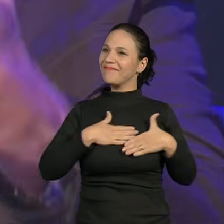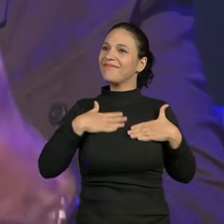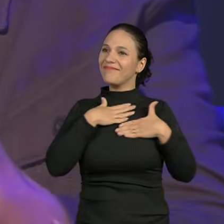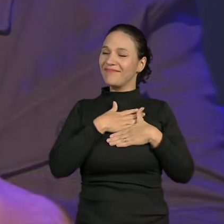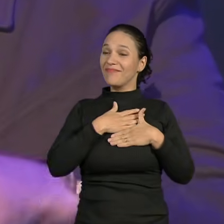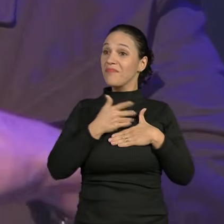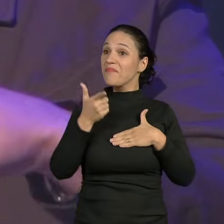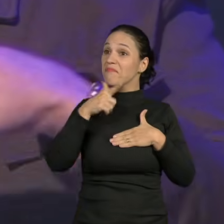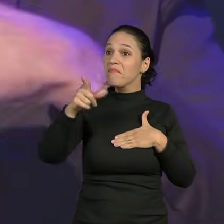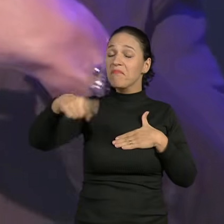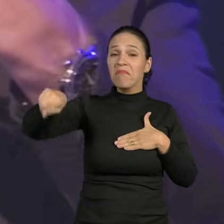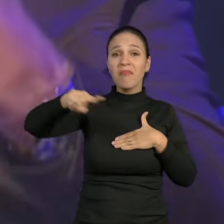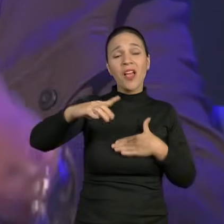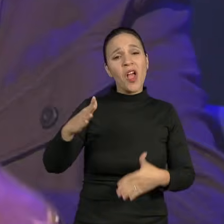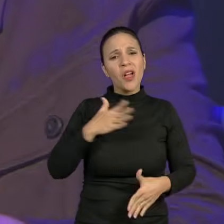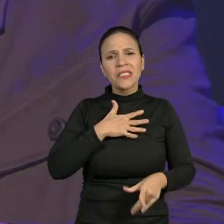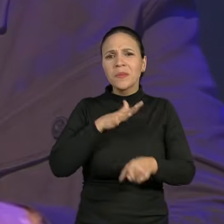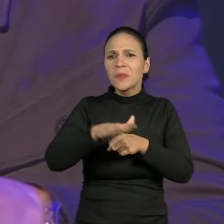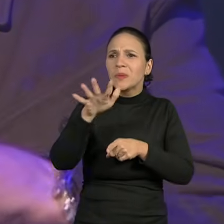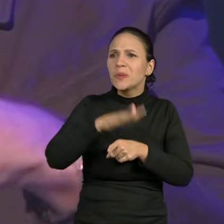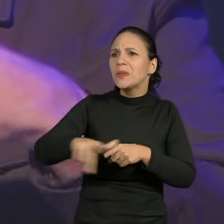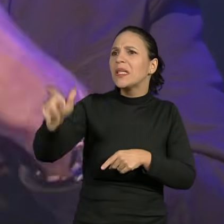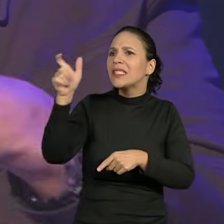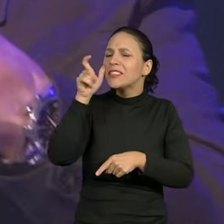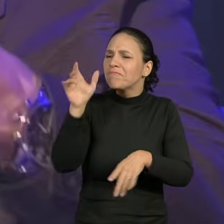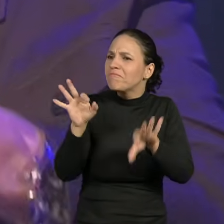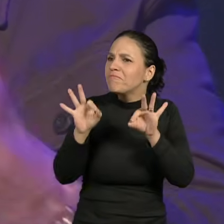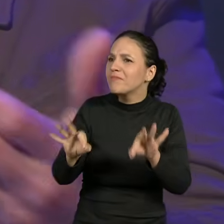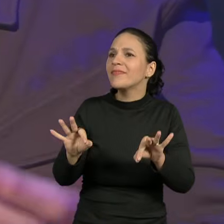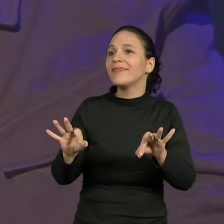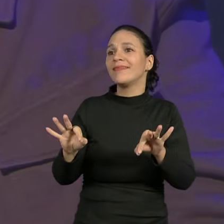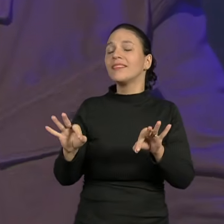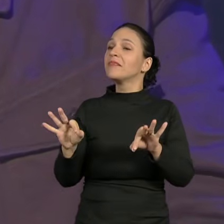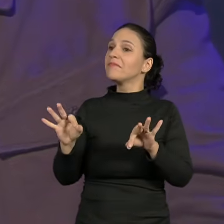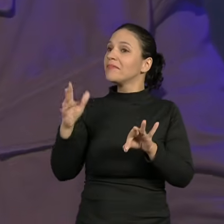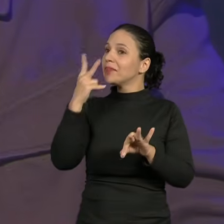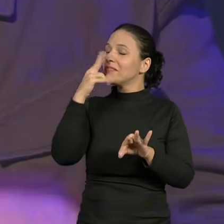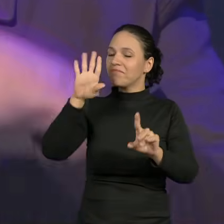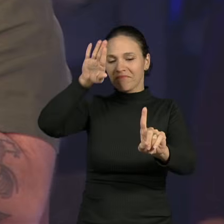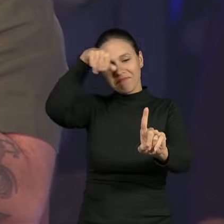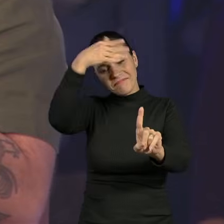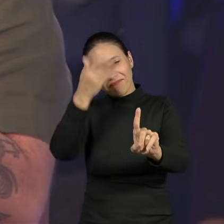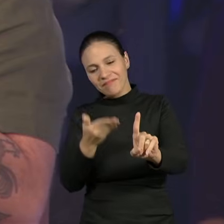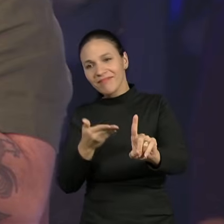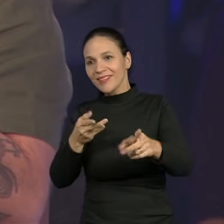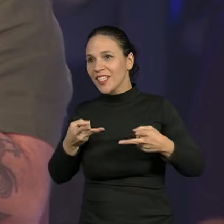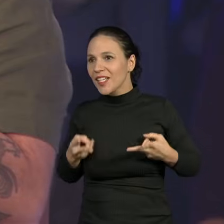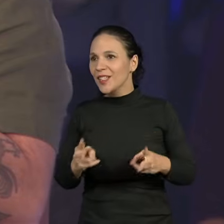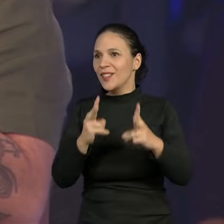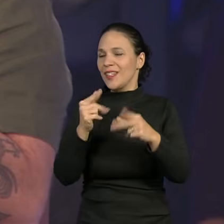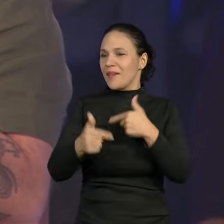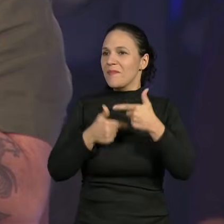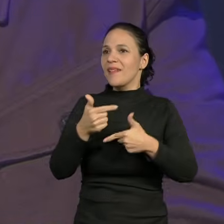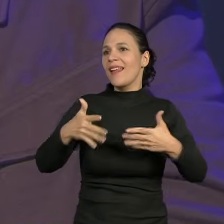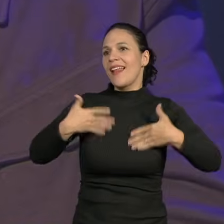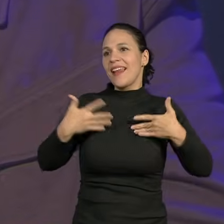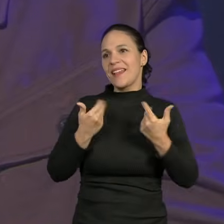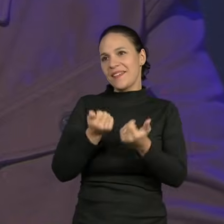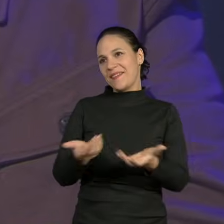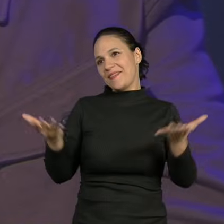esse engajamento do público, de sentir essa identificação e o reconhecimento para a gente continuar podendo fazer, levando alegria por